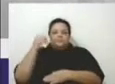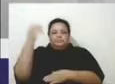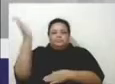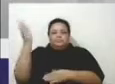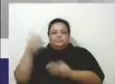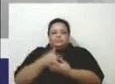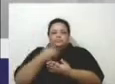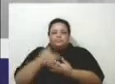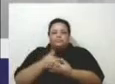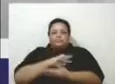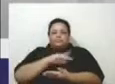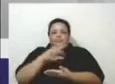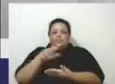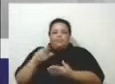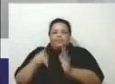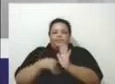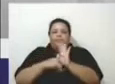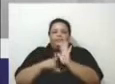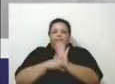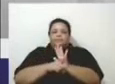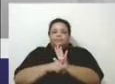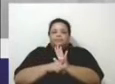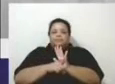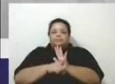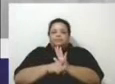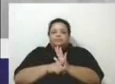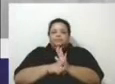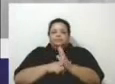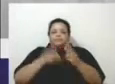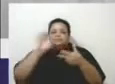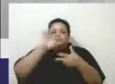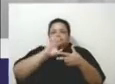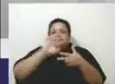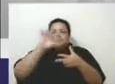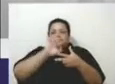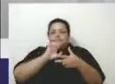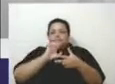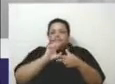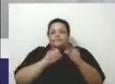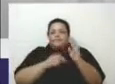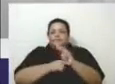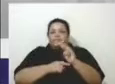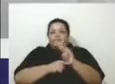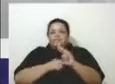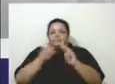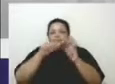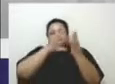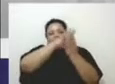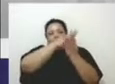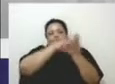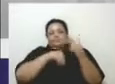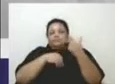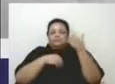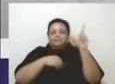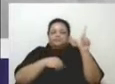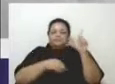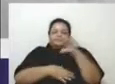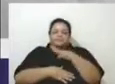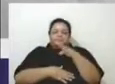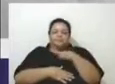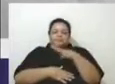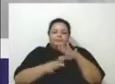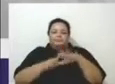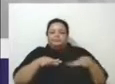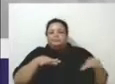projetos de lei o nosso projeto de lei né que que veio do executivo que é a proteção animal hoje é copiado por vários várias cidades aqui da região então